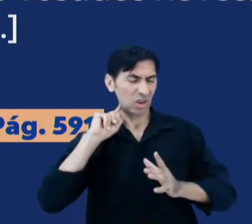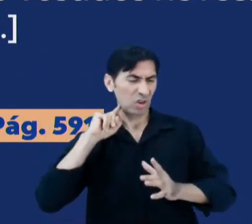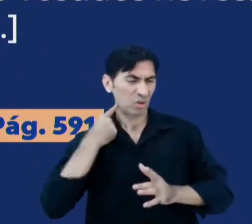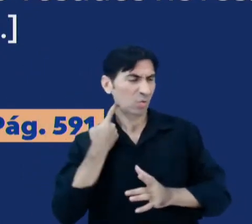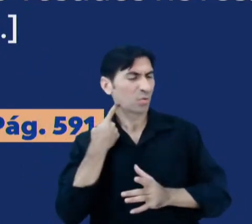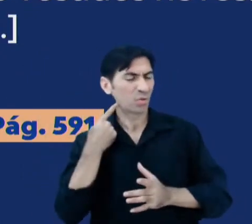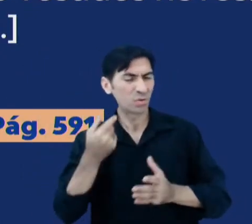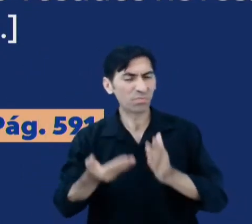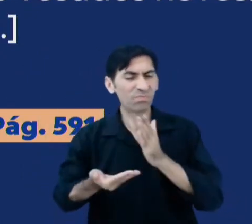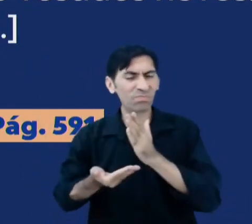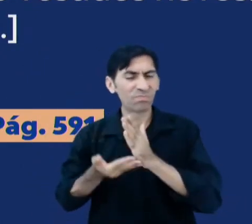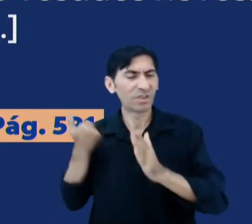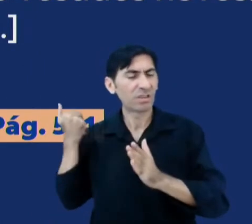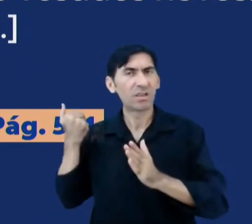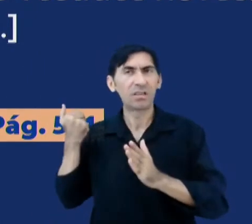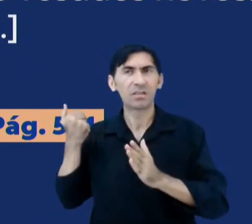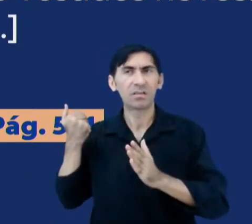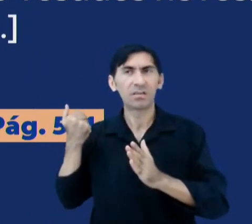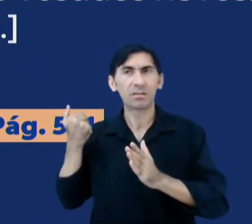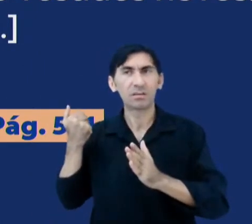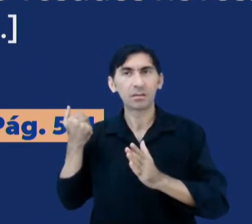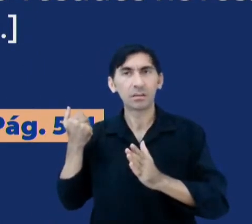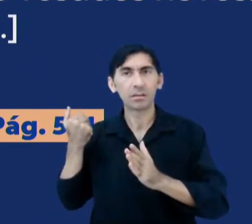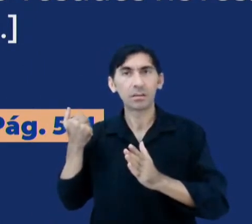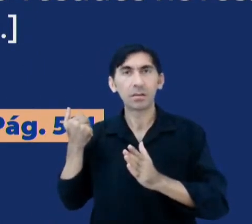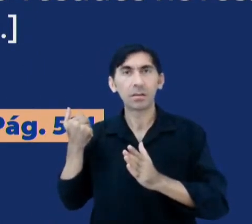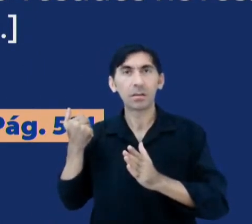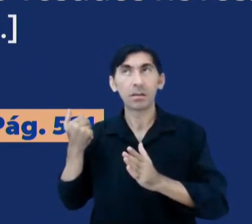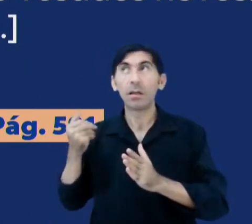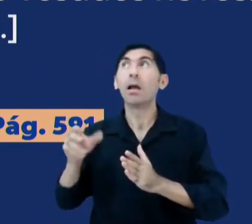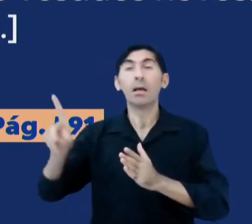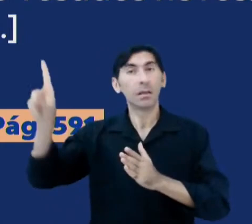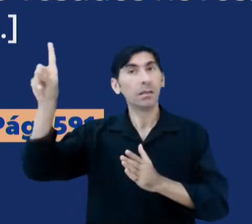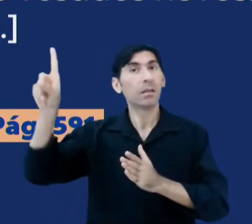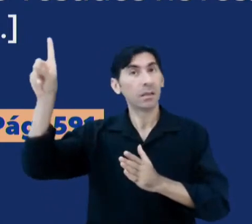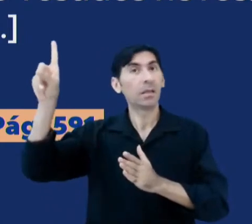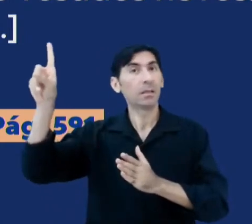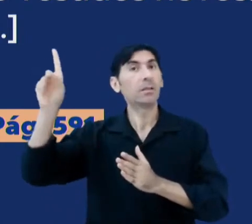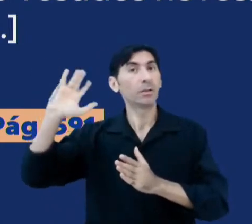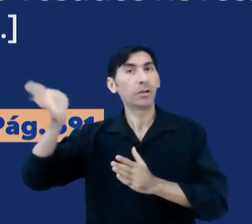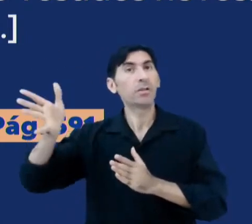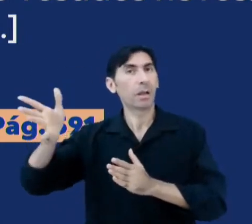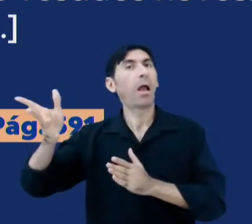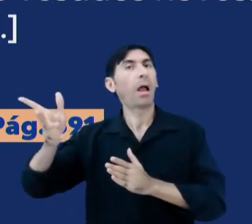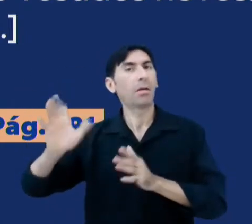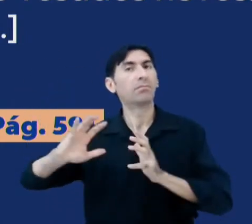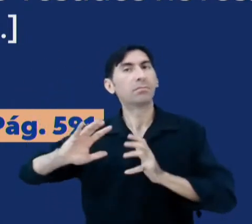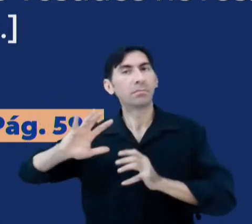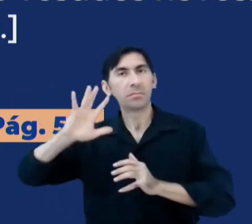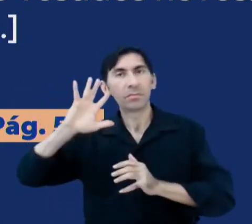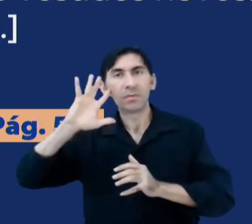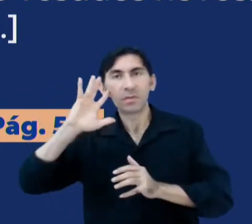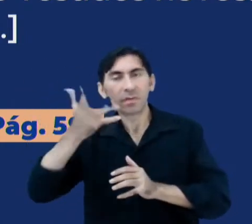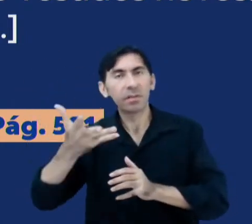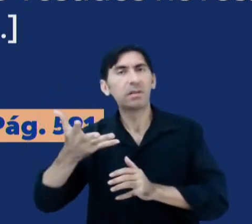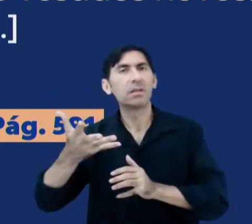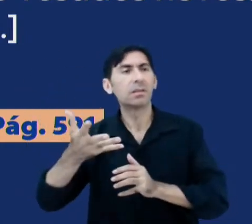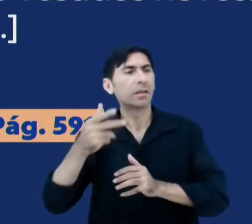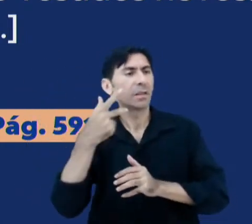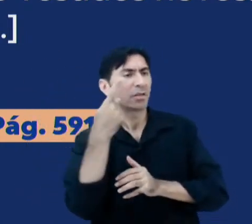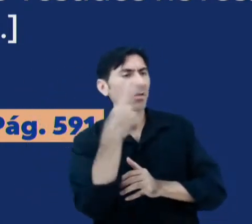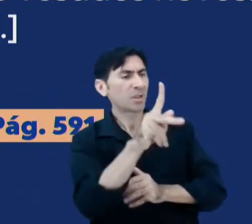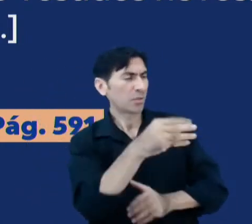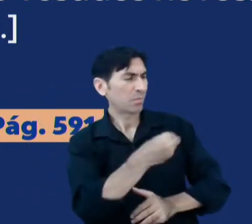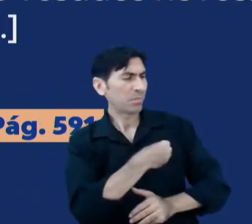palavras, eis que tenho feito, quem é que faz? Eis que tenho feito com que passe de ti a tua